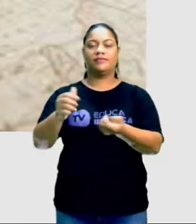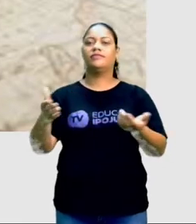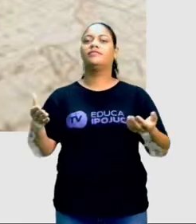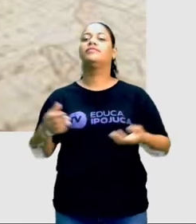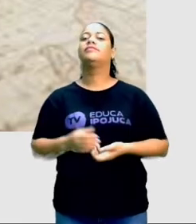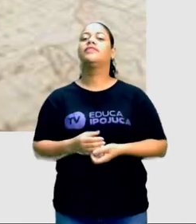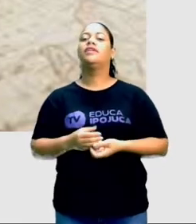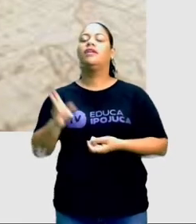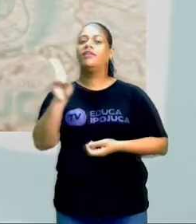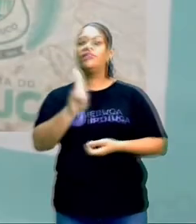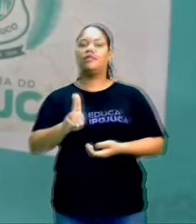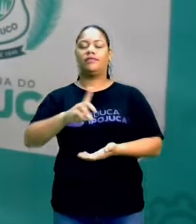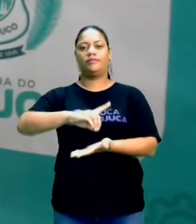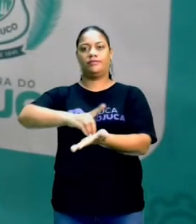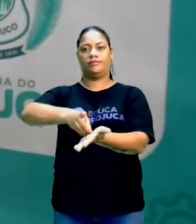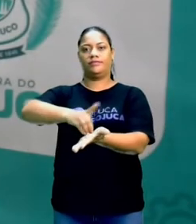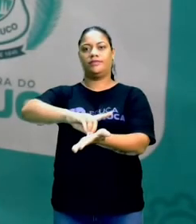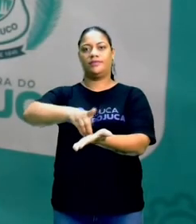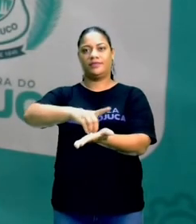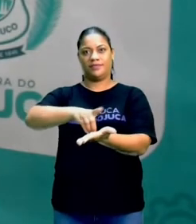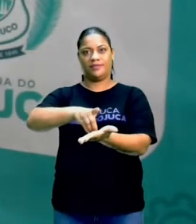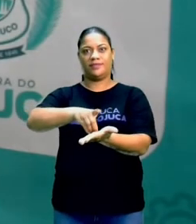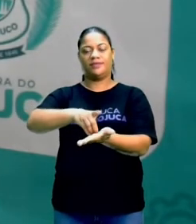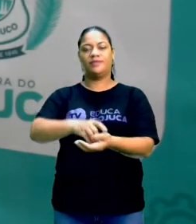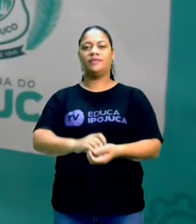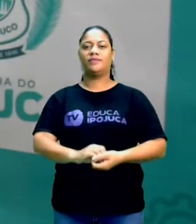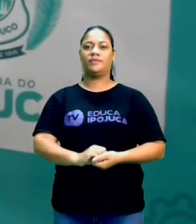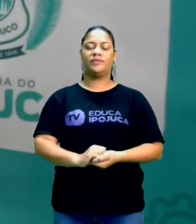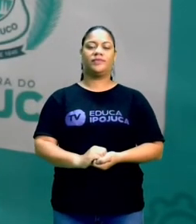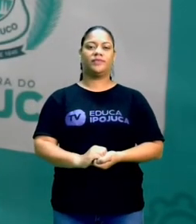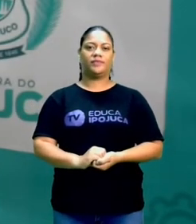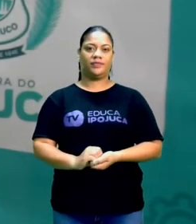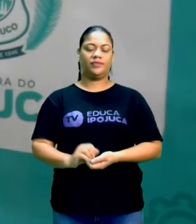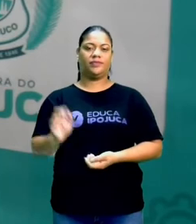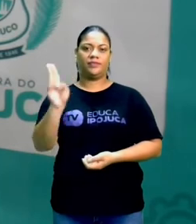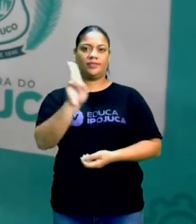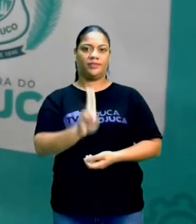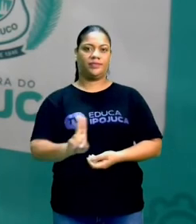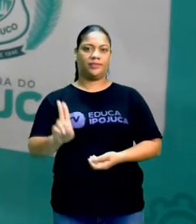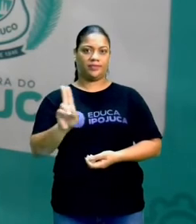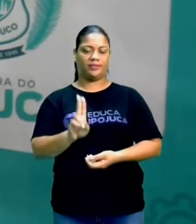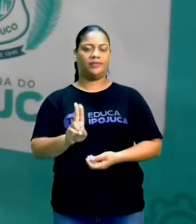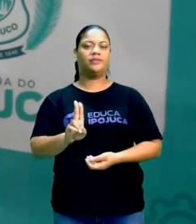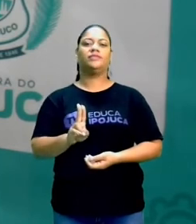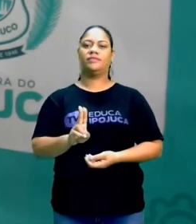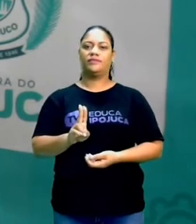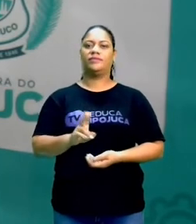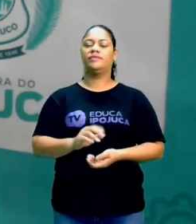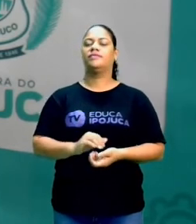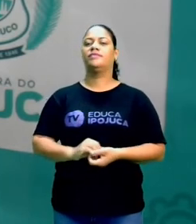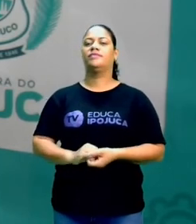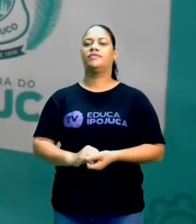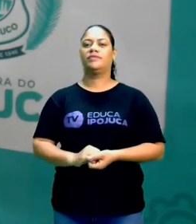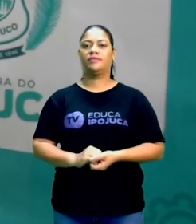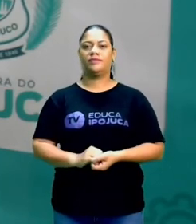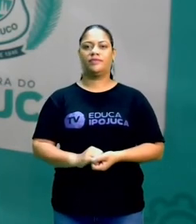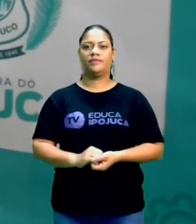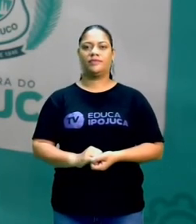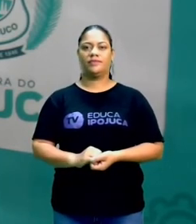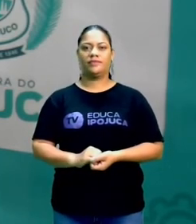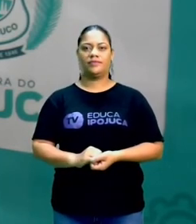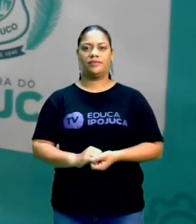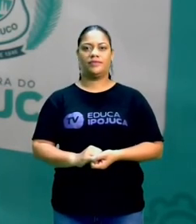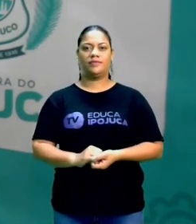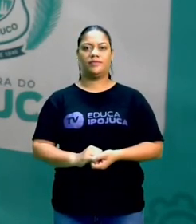A bússola. Aí falamos lá, né, dos instrumentos que viemos na caminhada, né, de utilização.